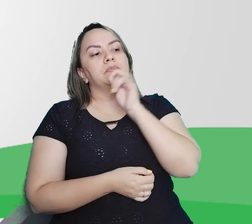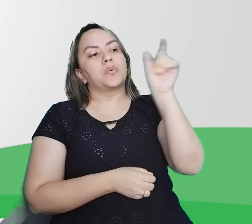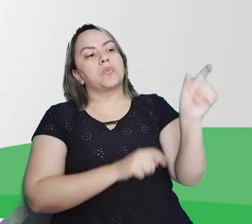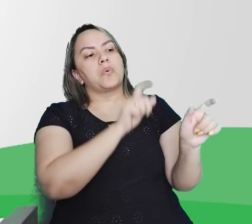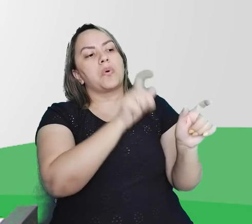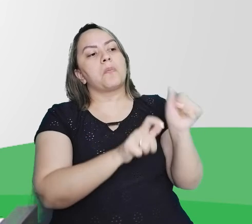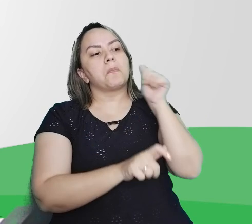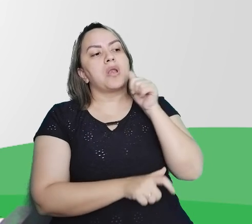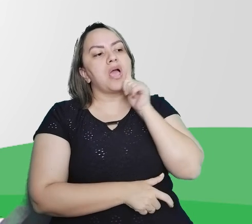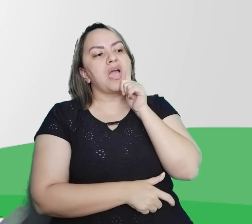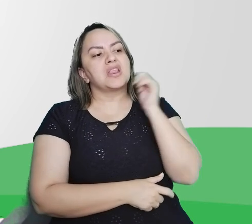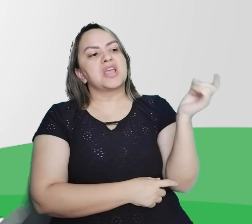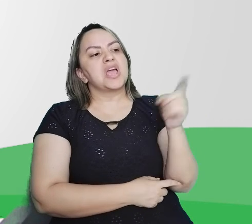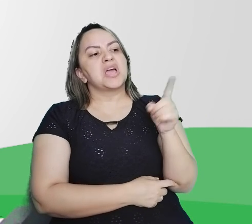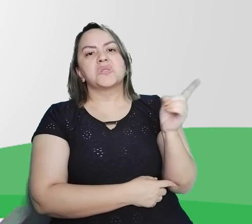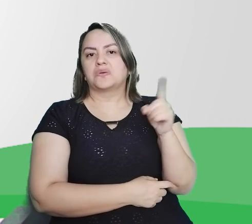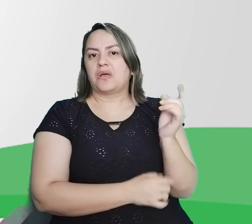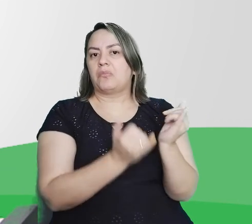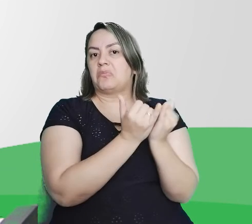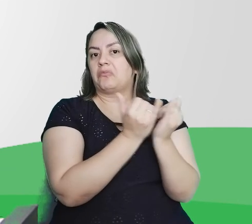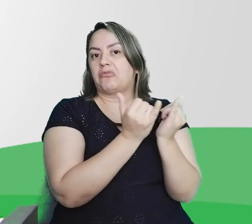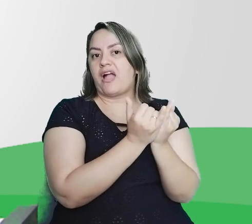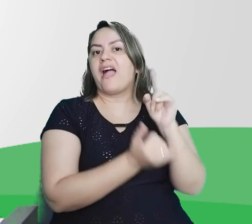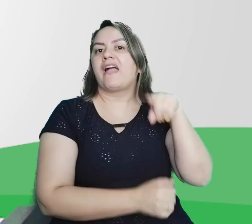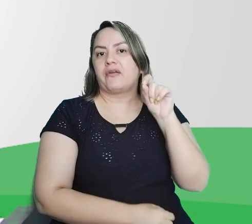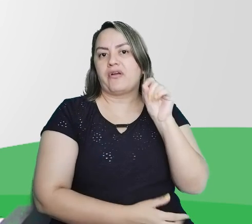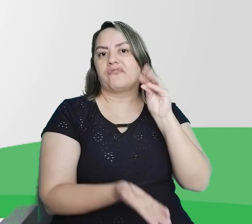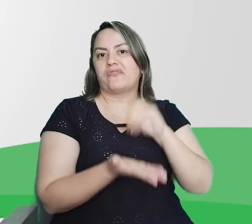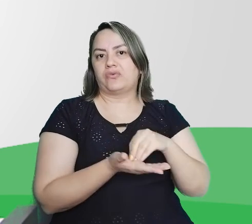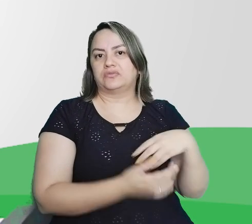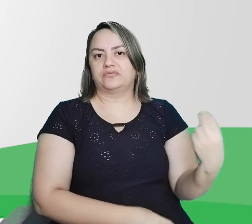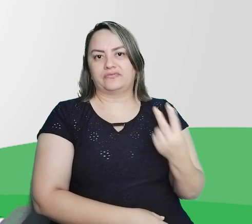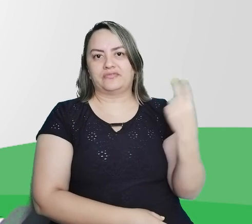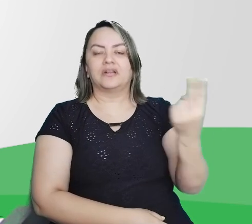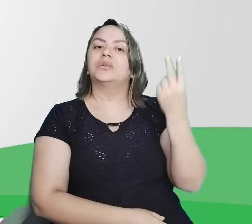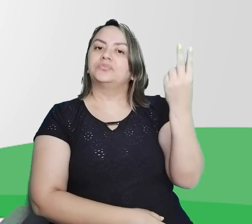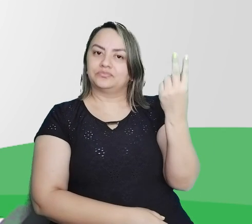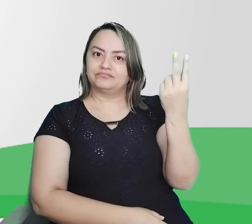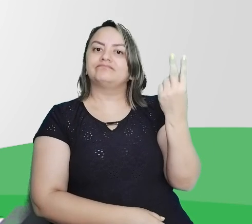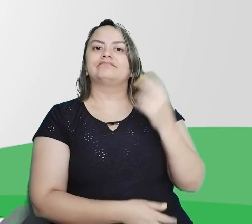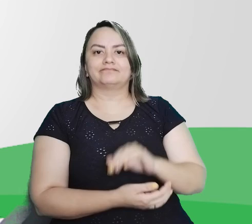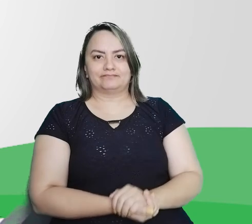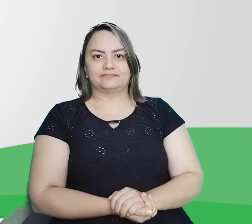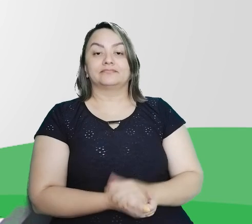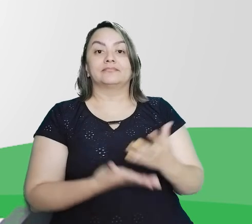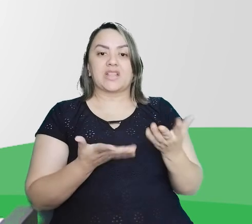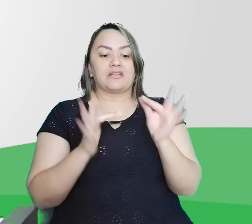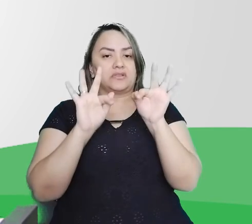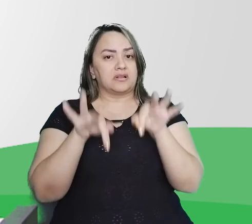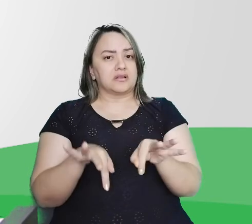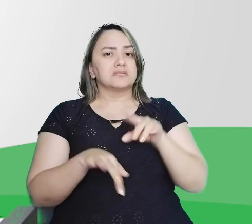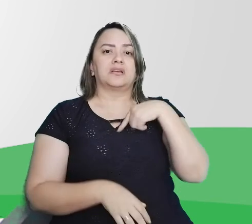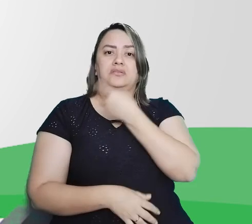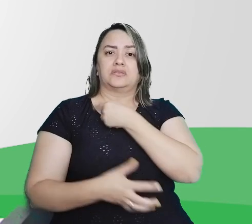uma expressão da desvalorização feminina promovida por uma sociedade patriarcal. Para finalizar, destacamos